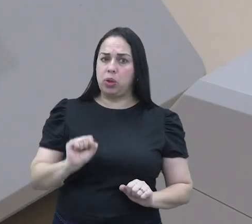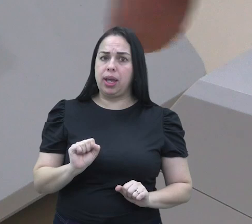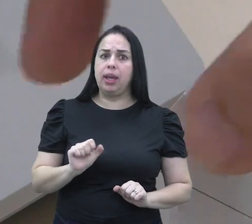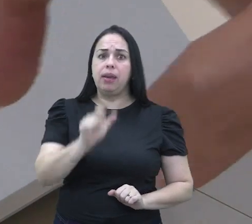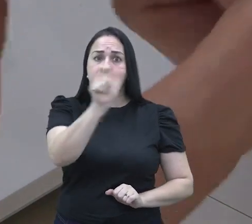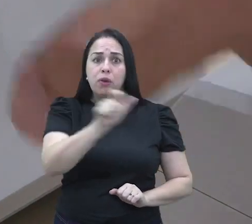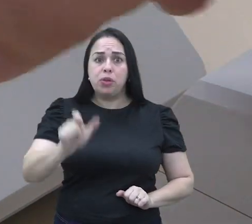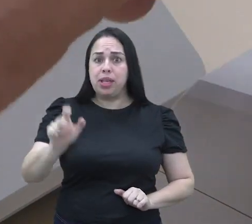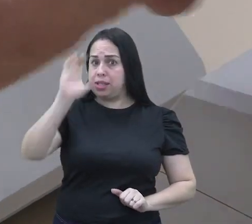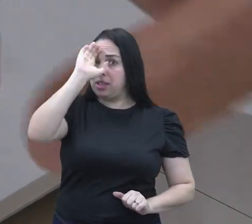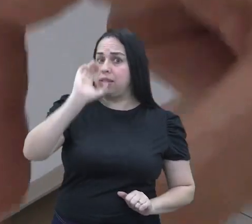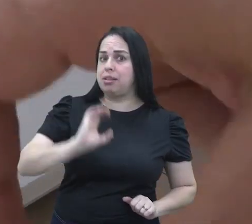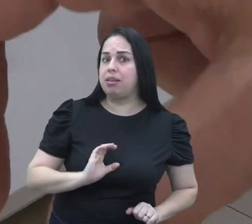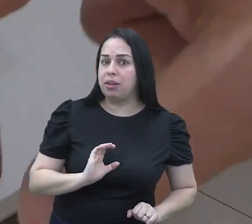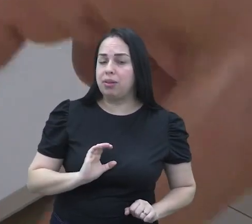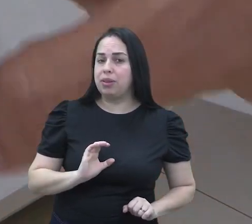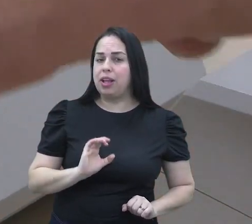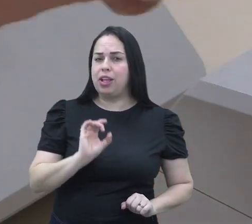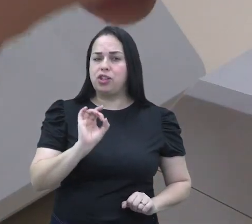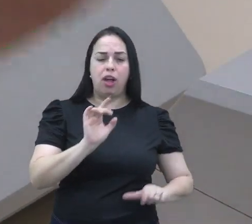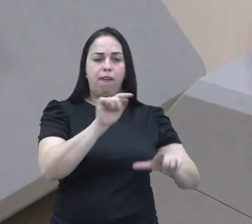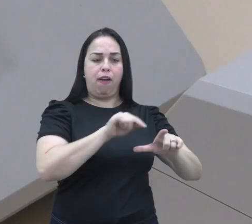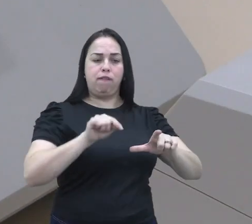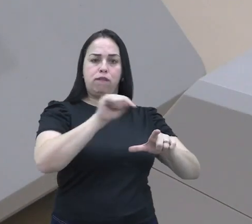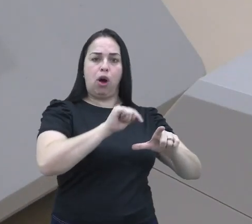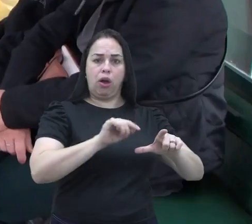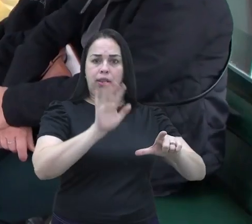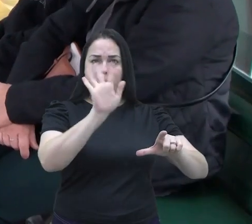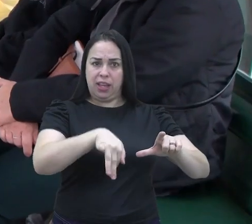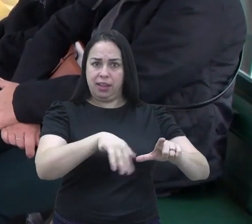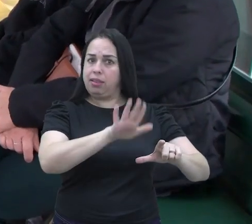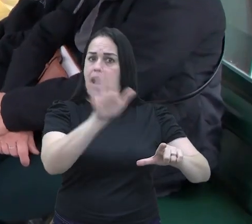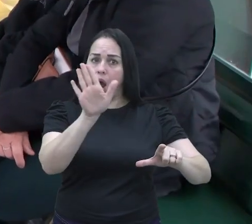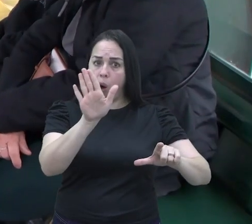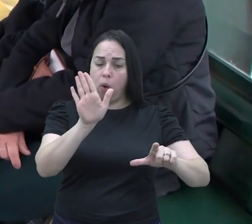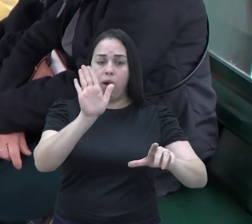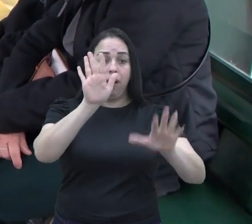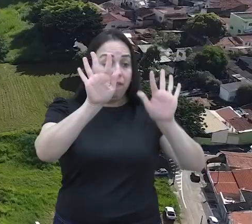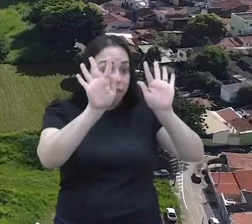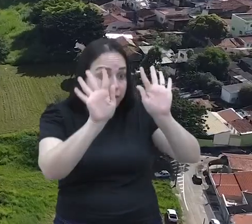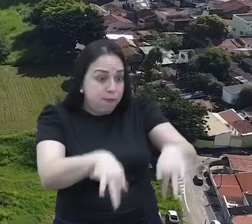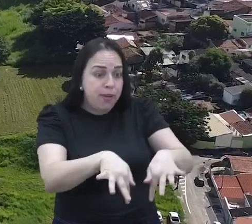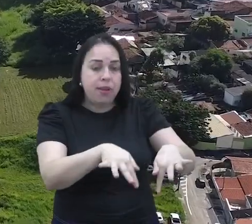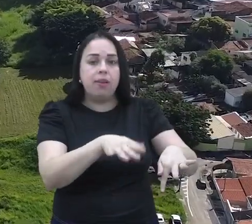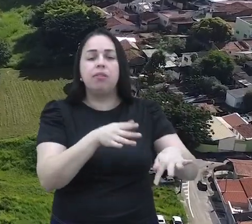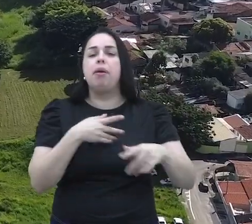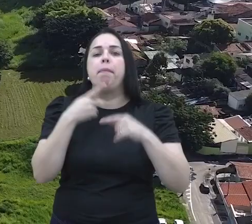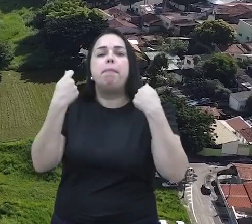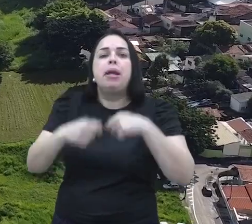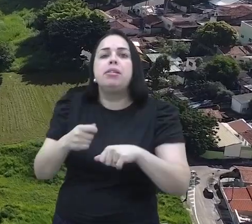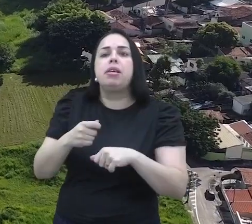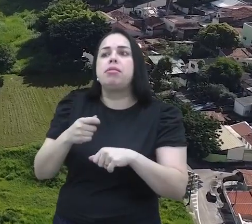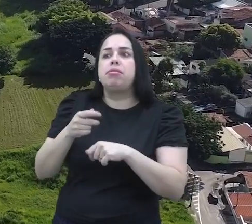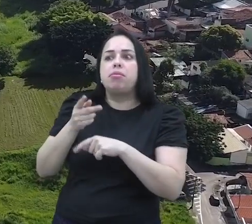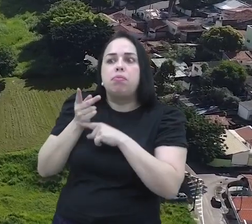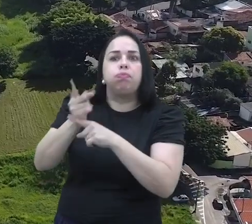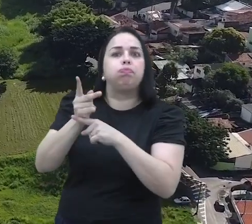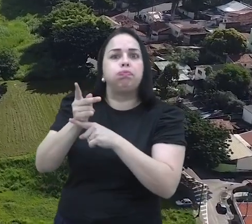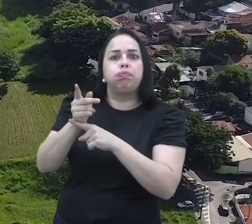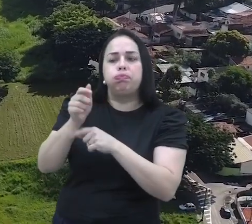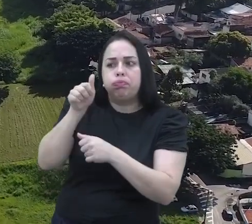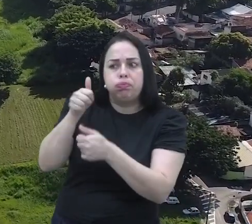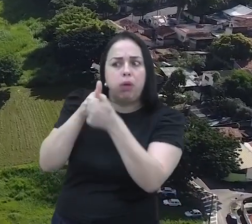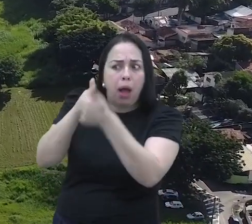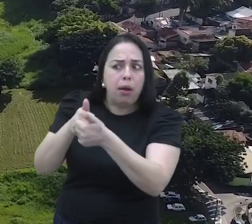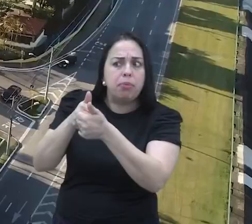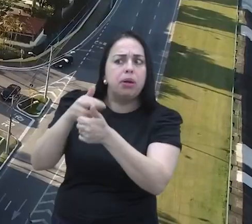que o trabalho do cidadão não termina nas urnas. Após a eleição, é fundamental acompanhar os